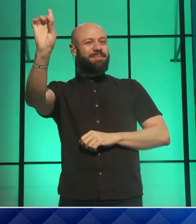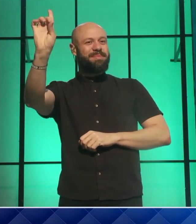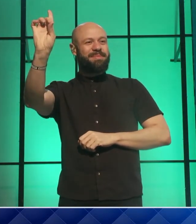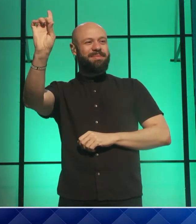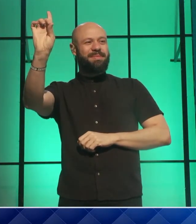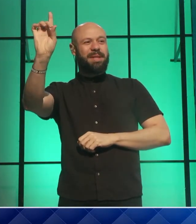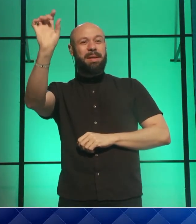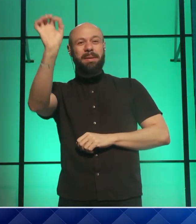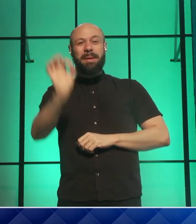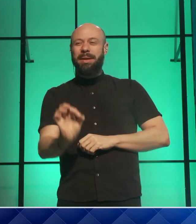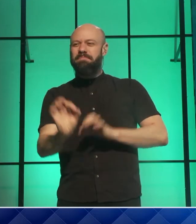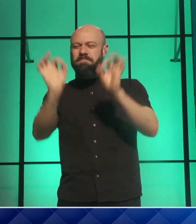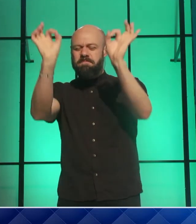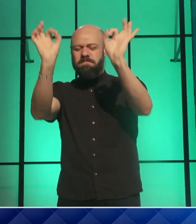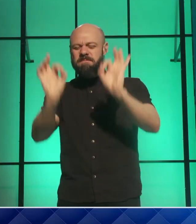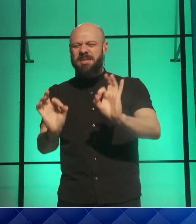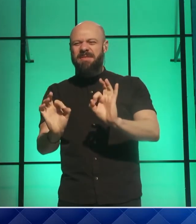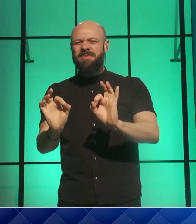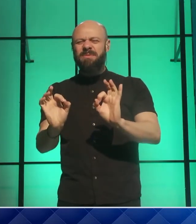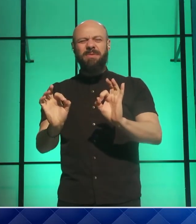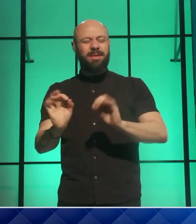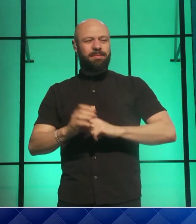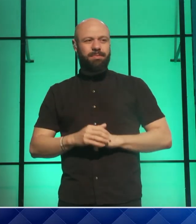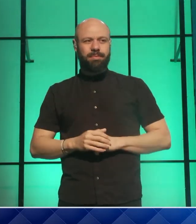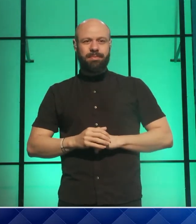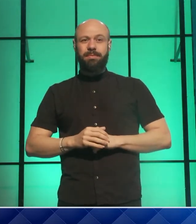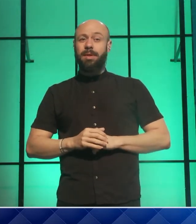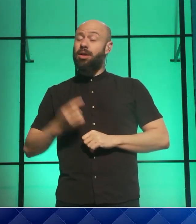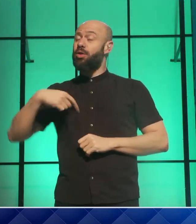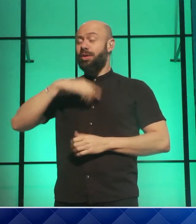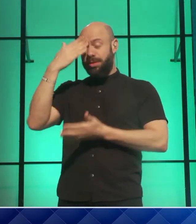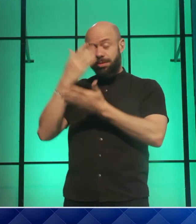nosso Deus. Mas vamos ser honestos.